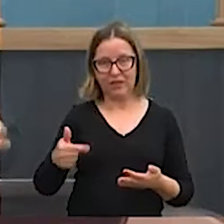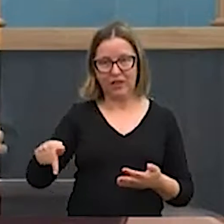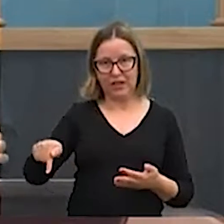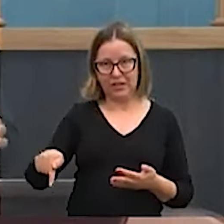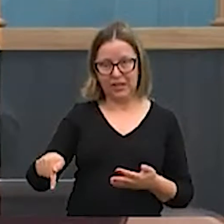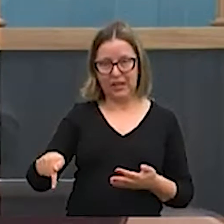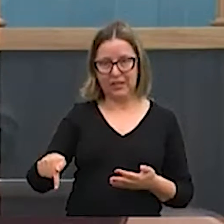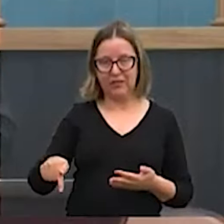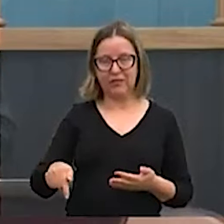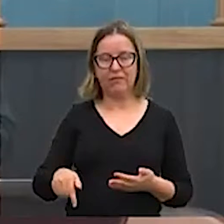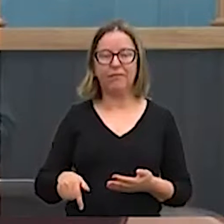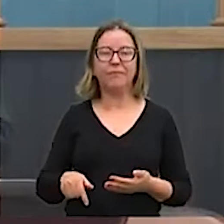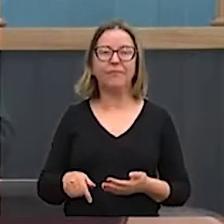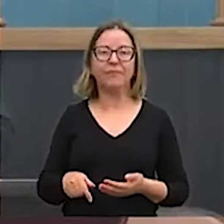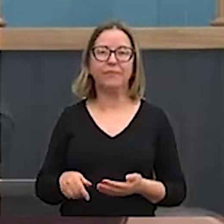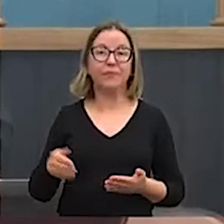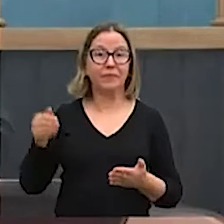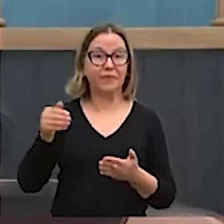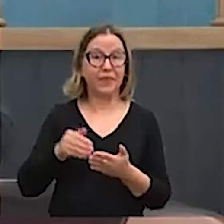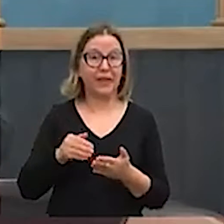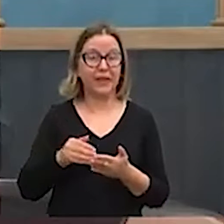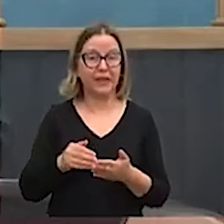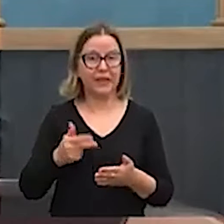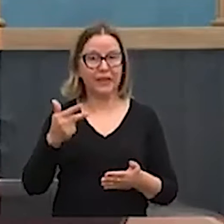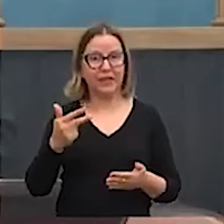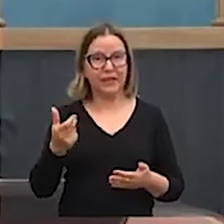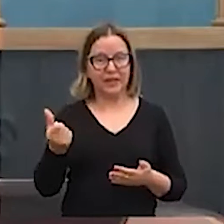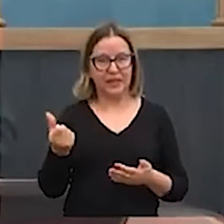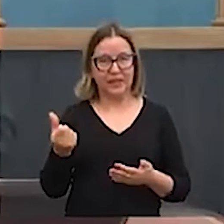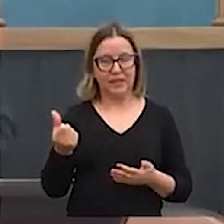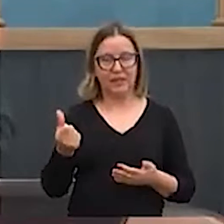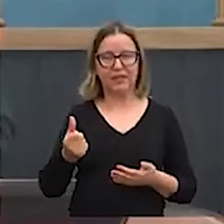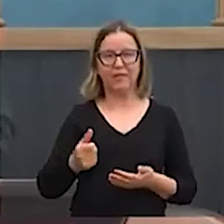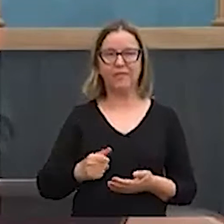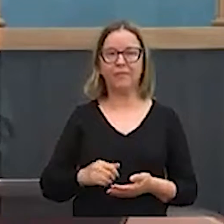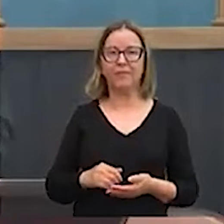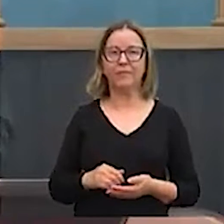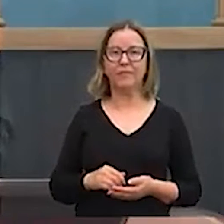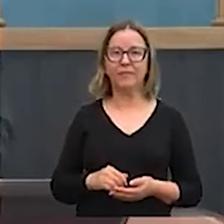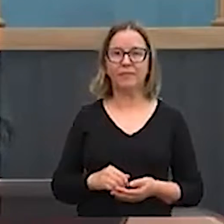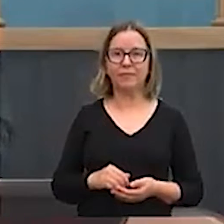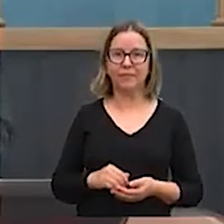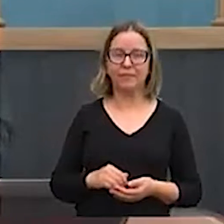João 12, 27, até o 36, Fernando.